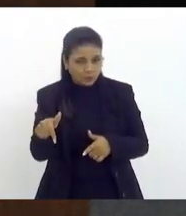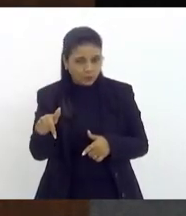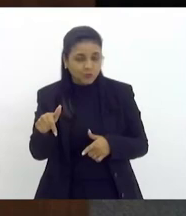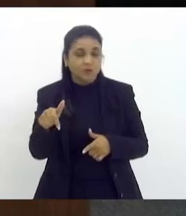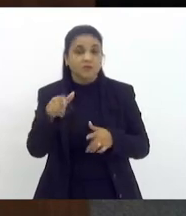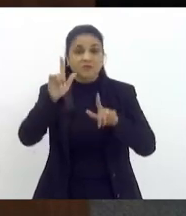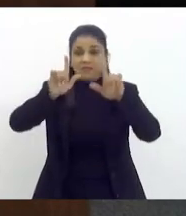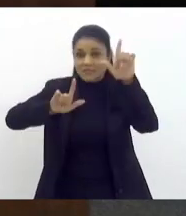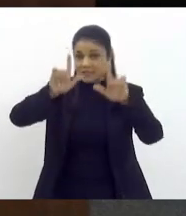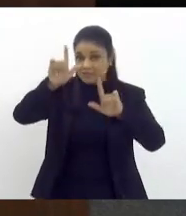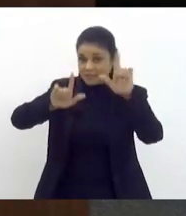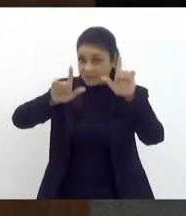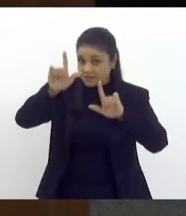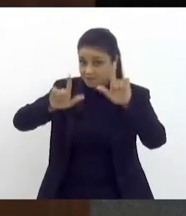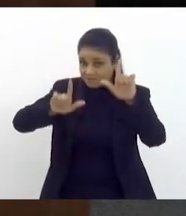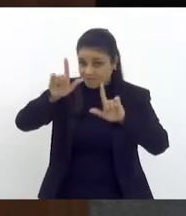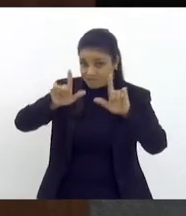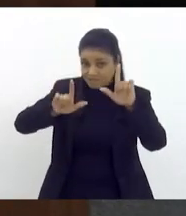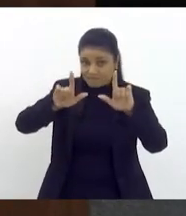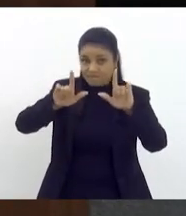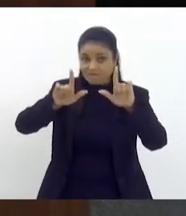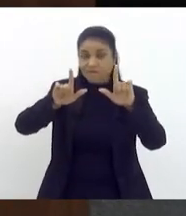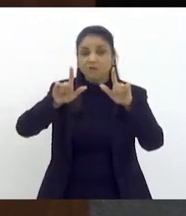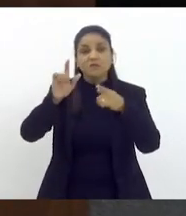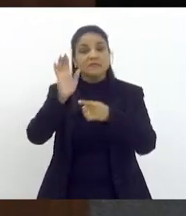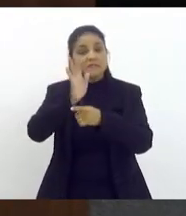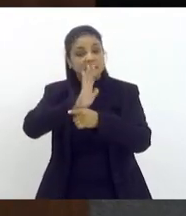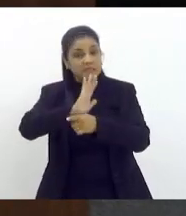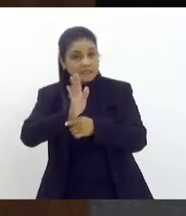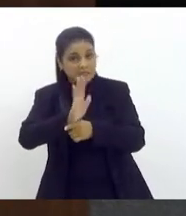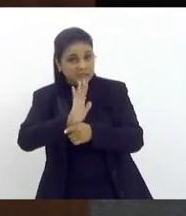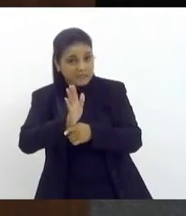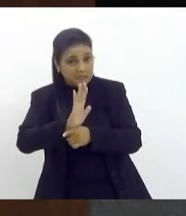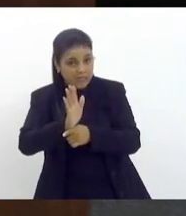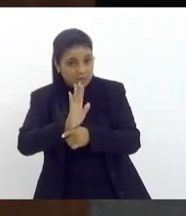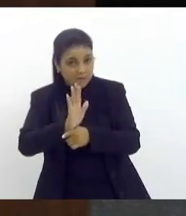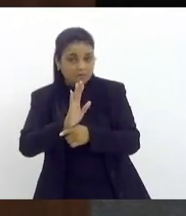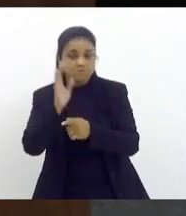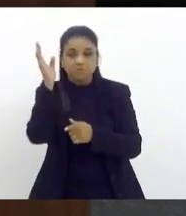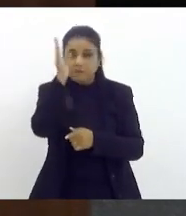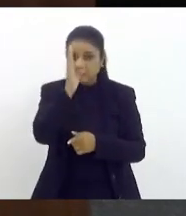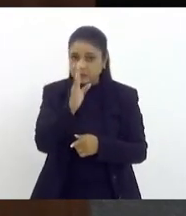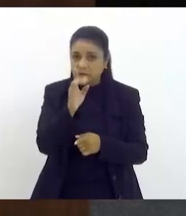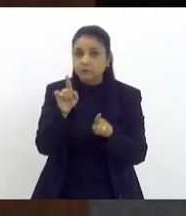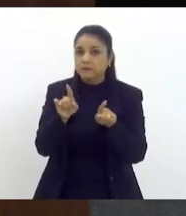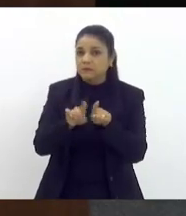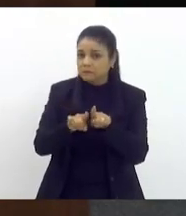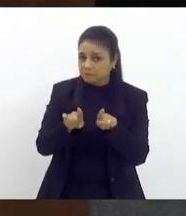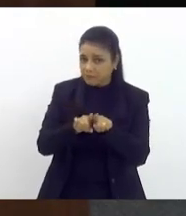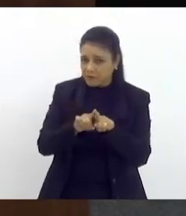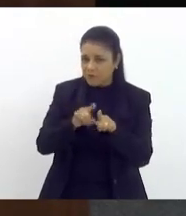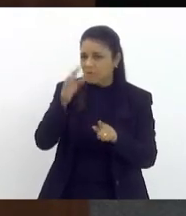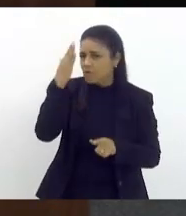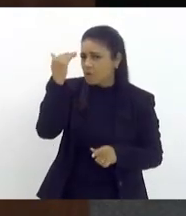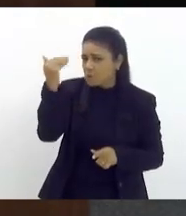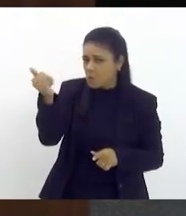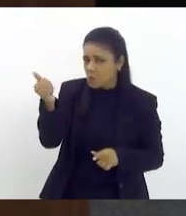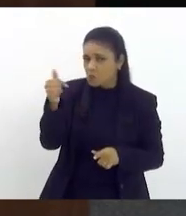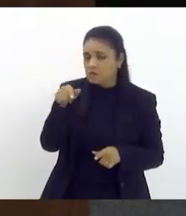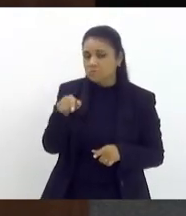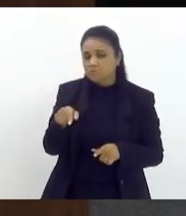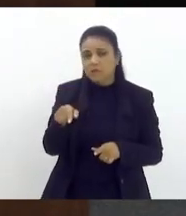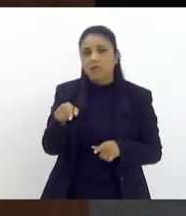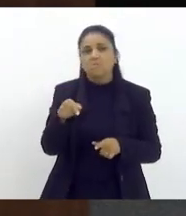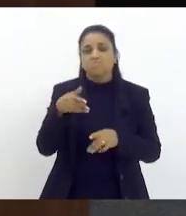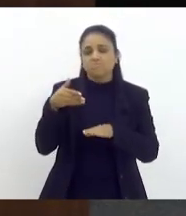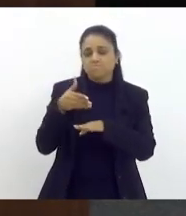na rede de televisão como também no cinema brasileiro ela foi imortalizada por conta de